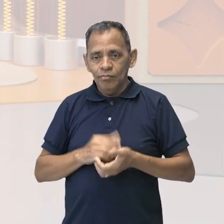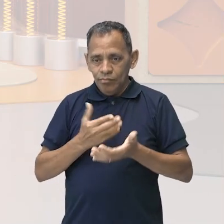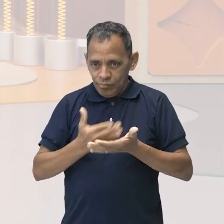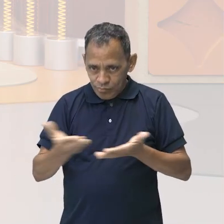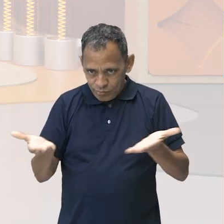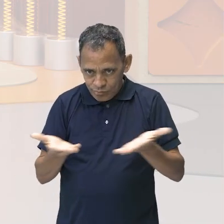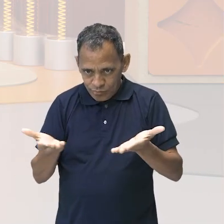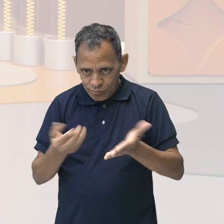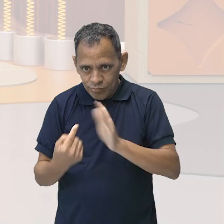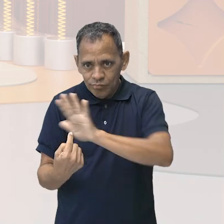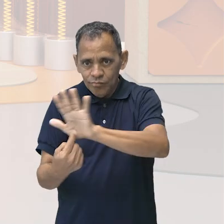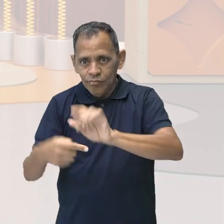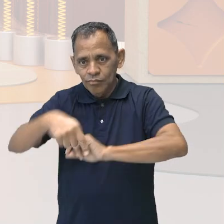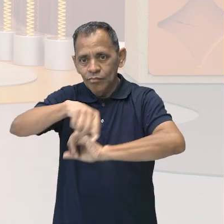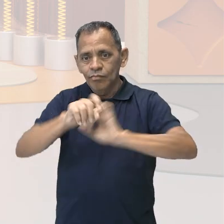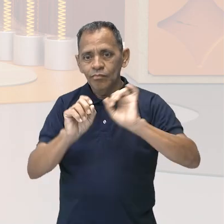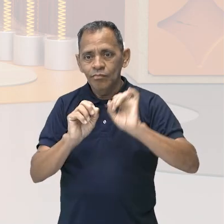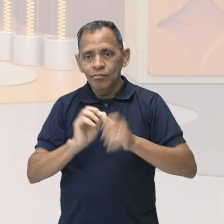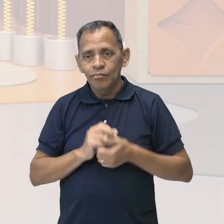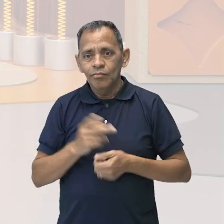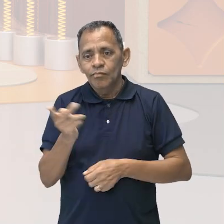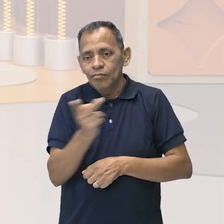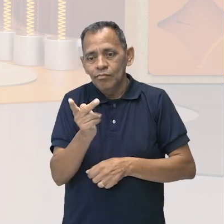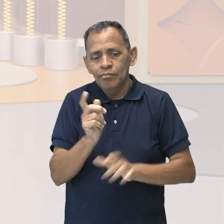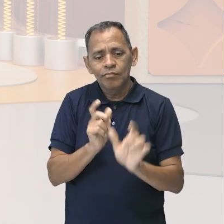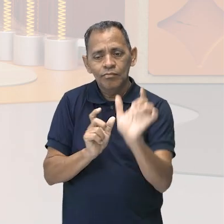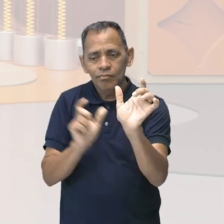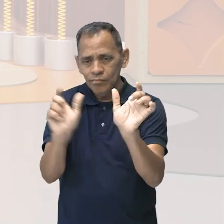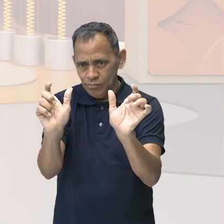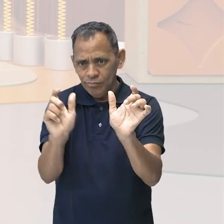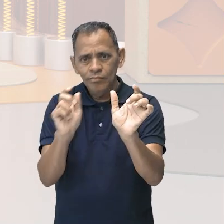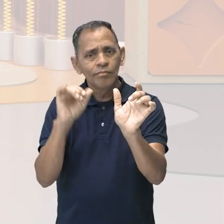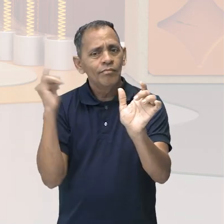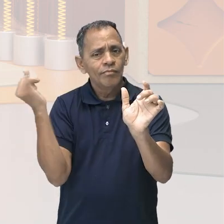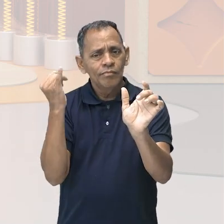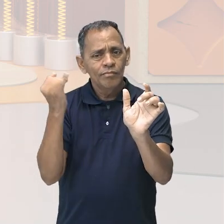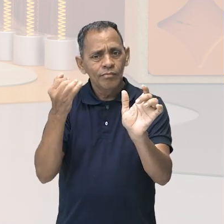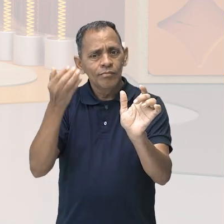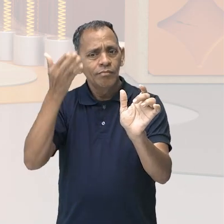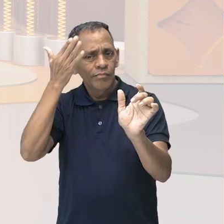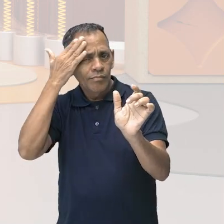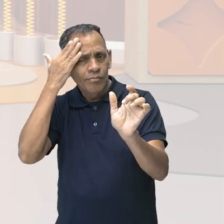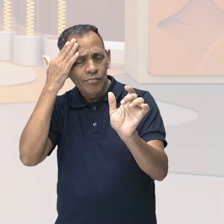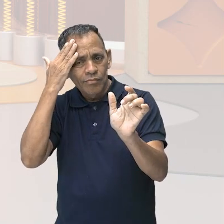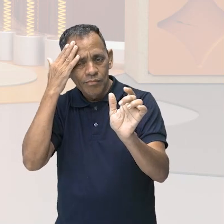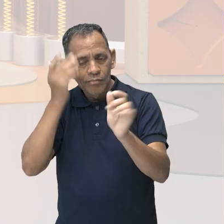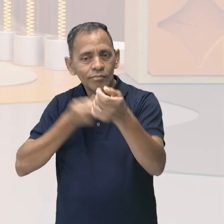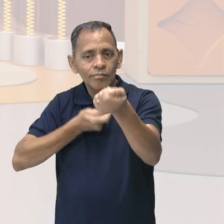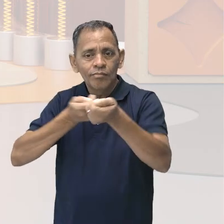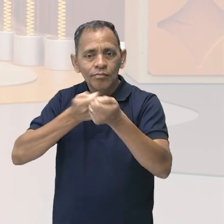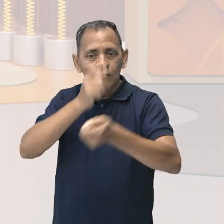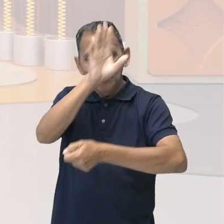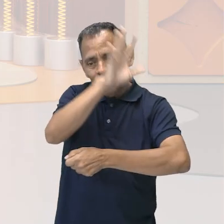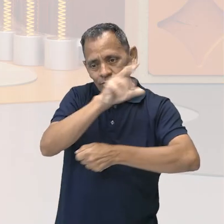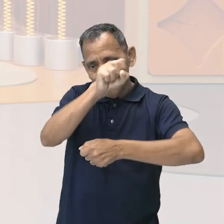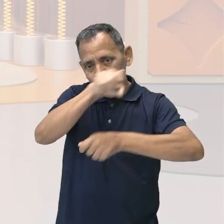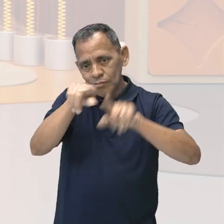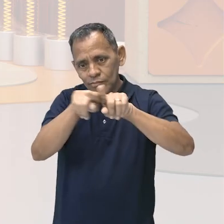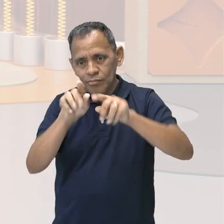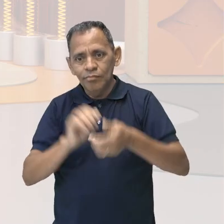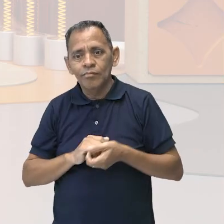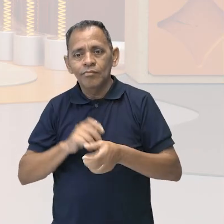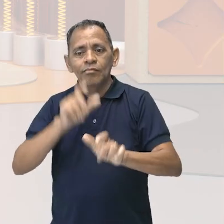destacar para vocês duas palavras que são muito importantes para a gente entender esse domínio europeu sobre as